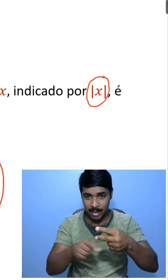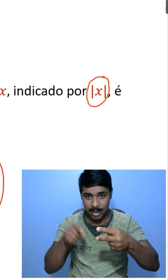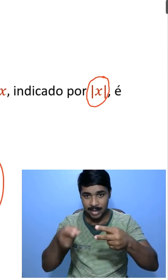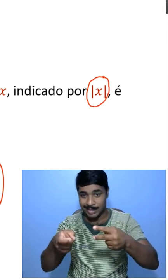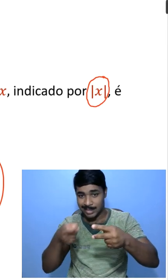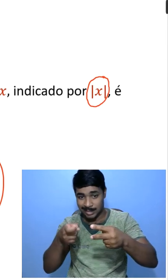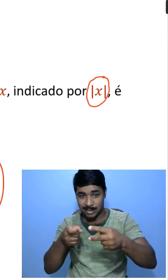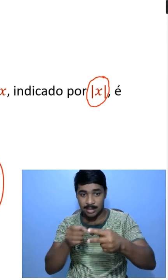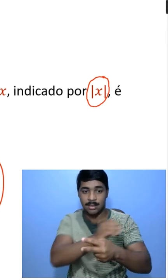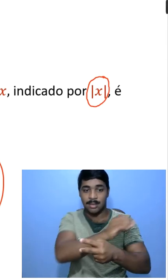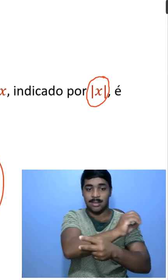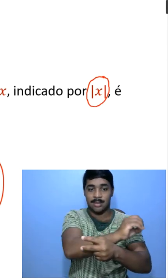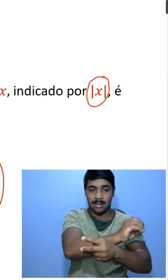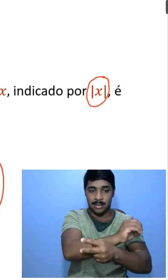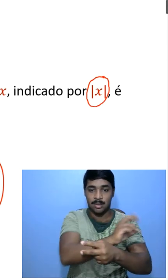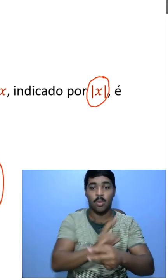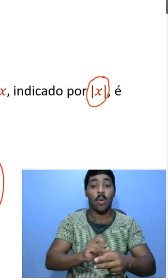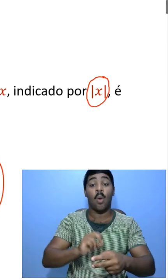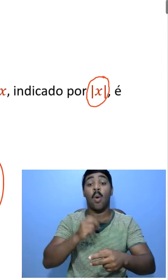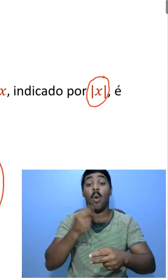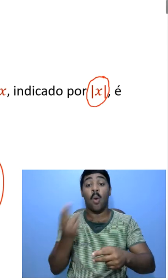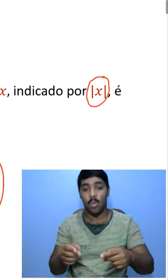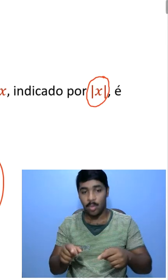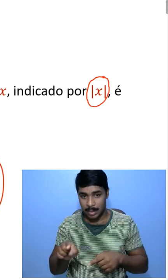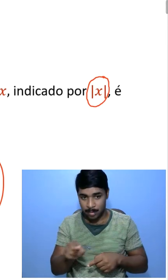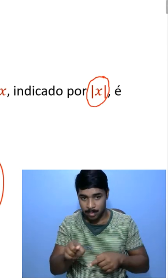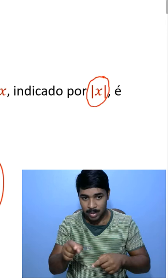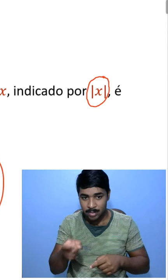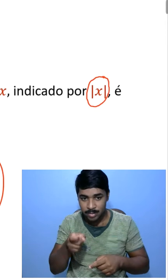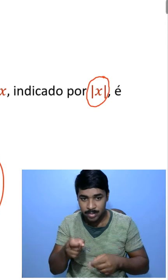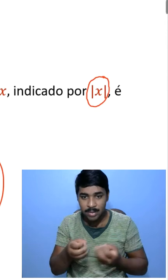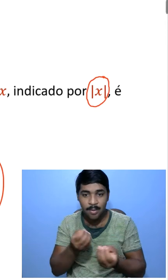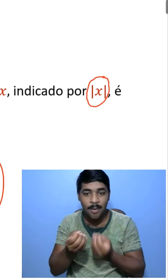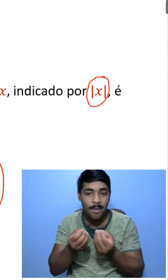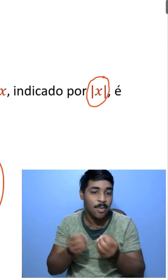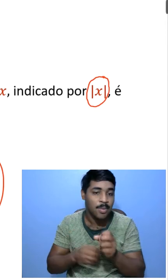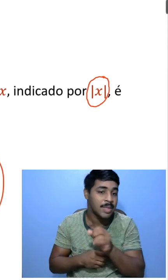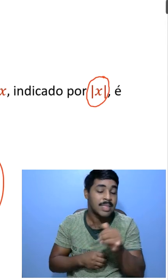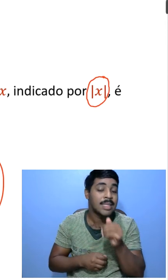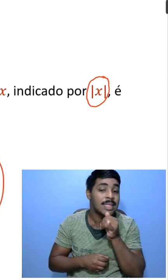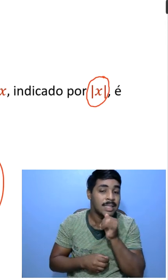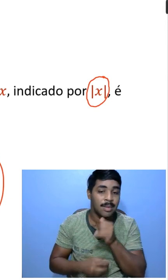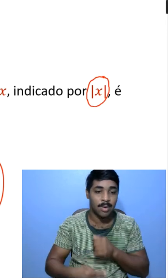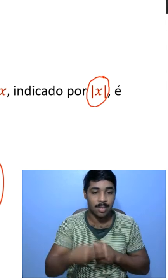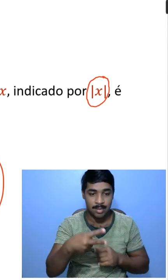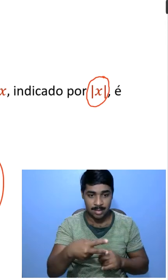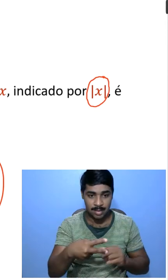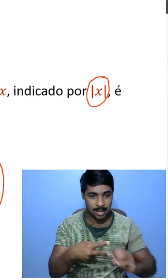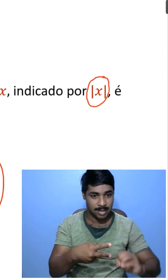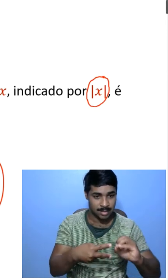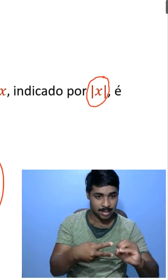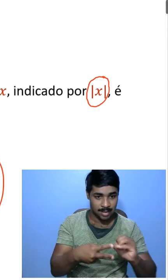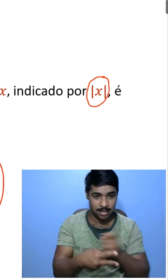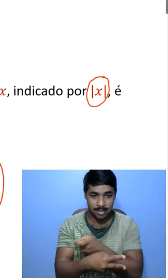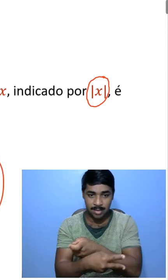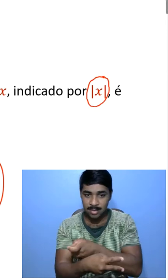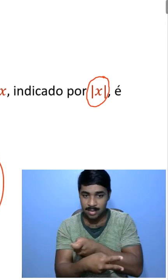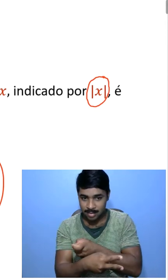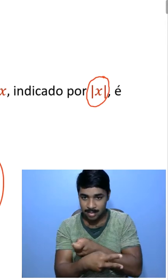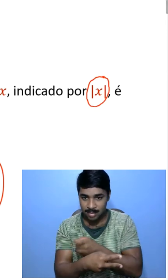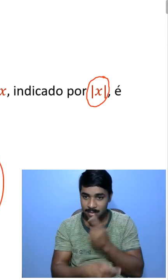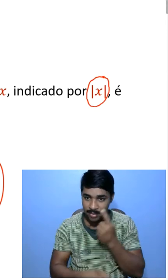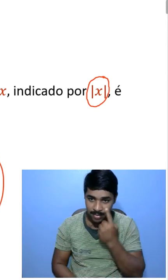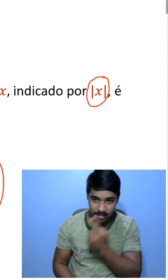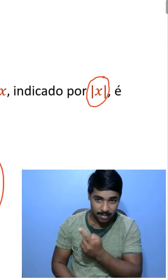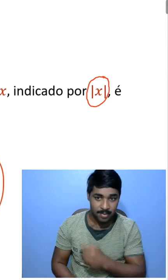interpretar essa definição assim. Qual é o valor do que está dentro do módulo? Ele é igual ao próprio x, ou seja, a